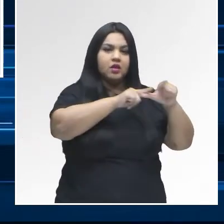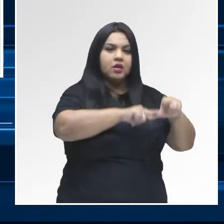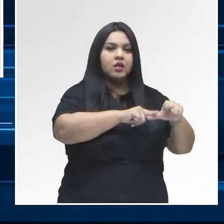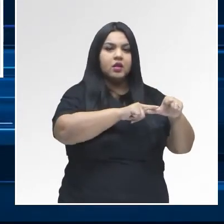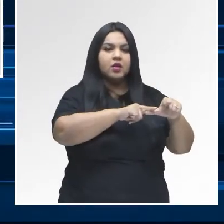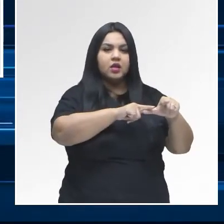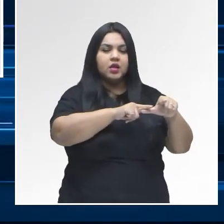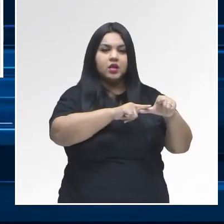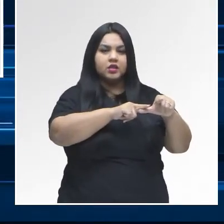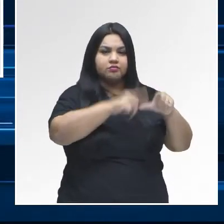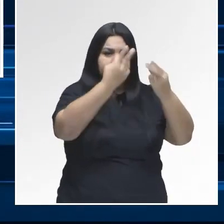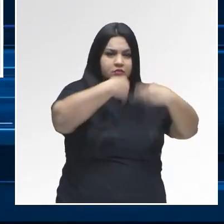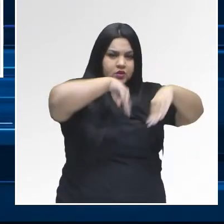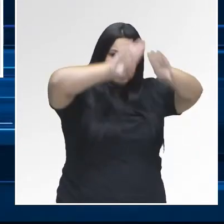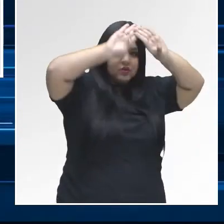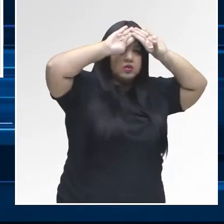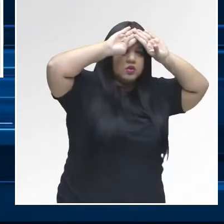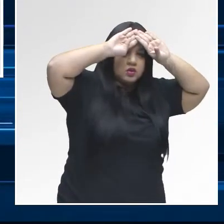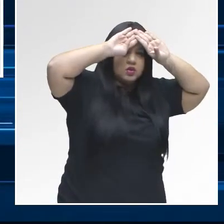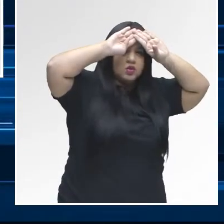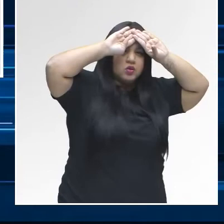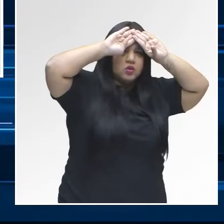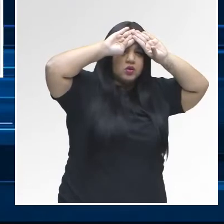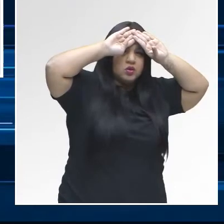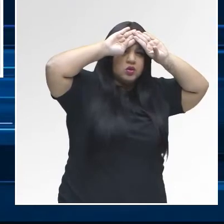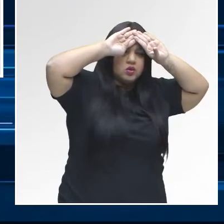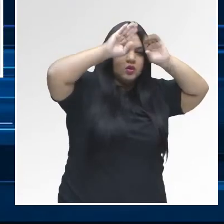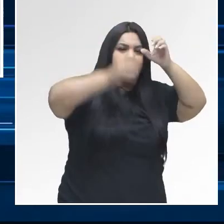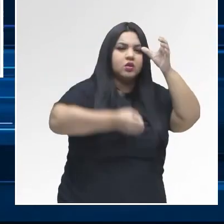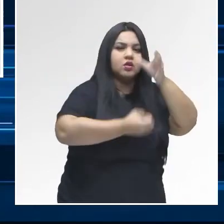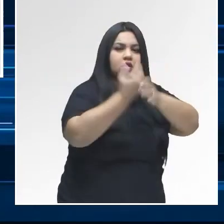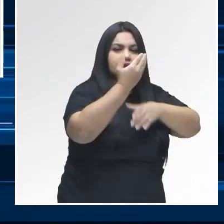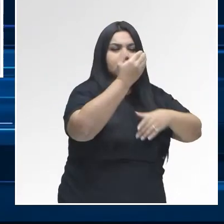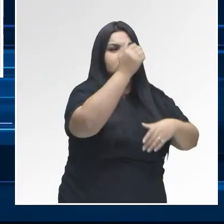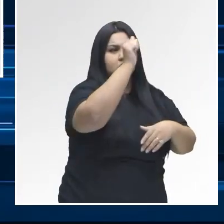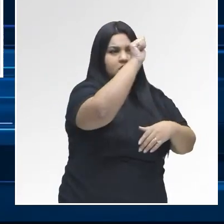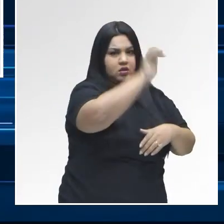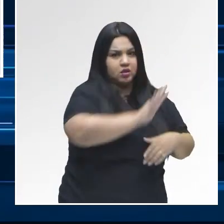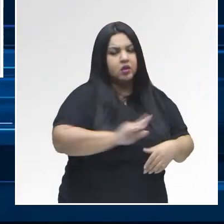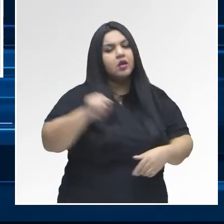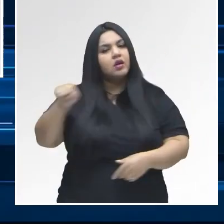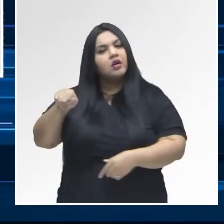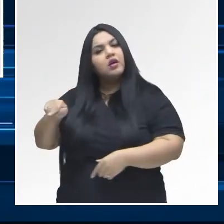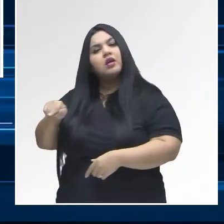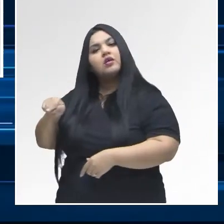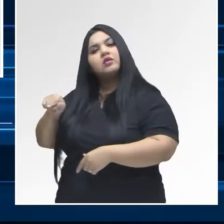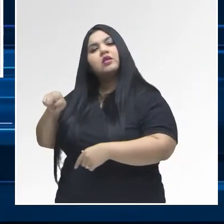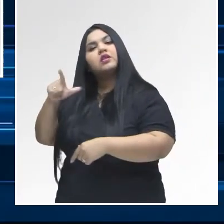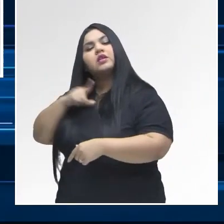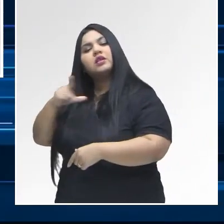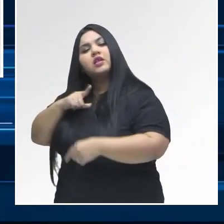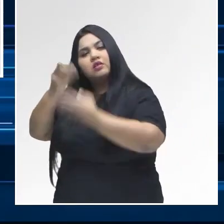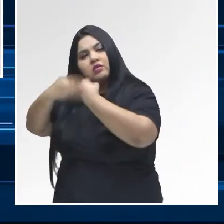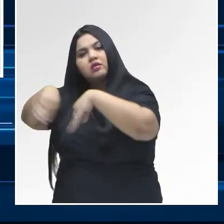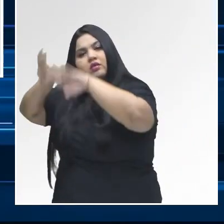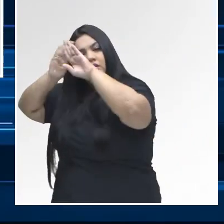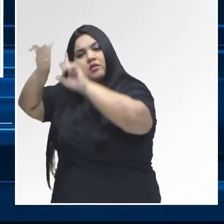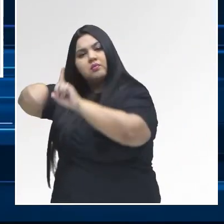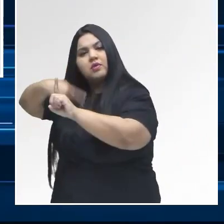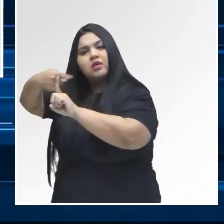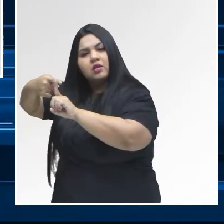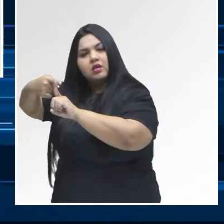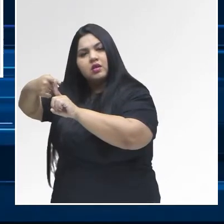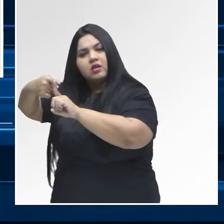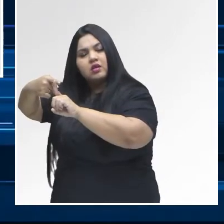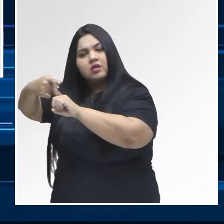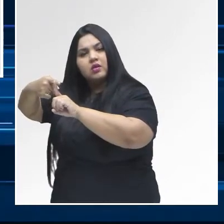trabalhamos com os orixás, que são originários da África. Na Umbanda, trabalhamos com os orixás, mas também